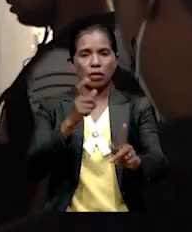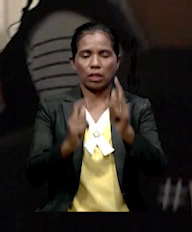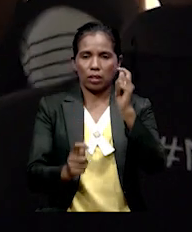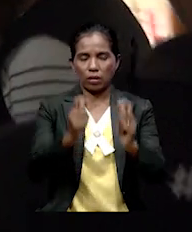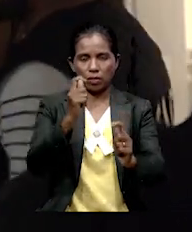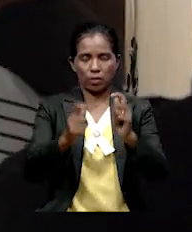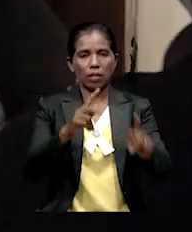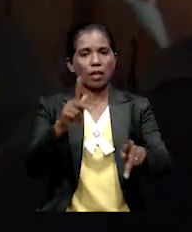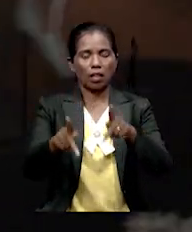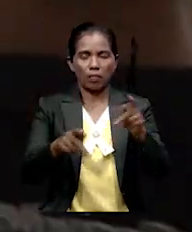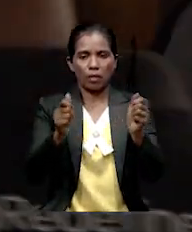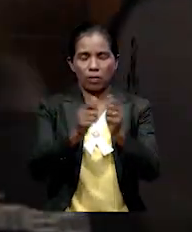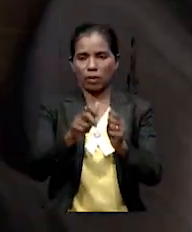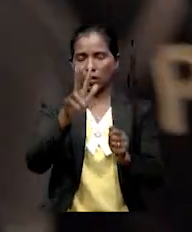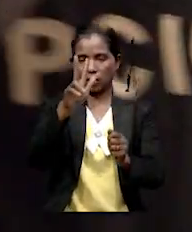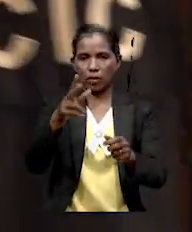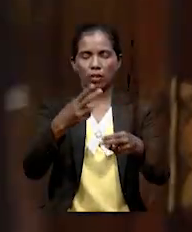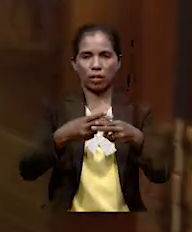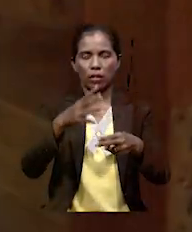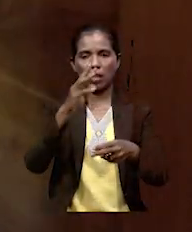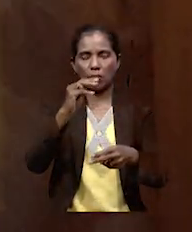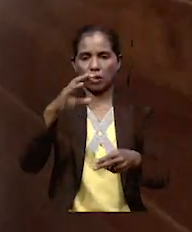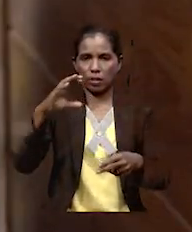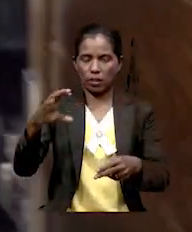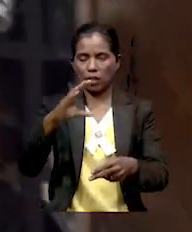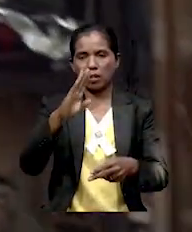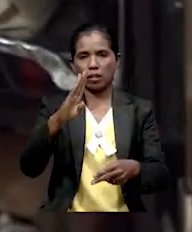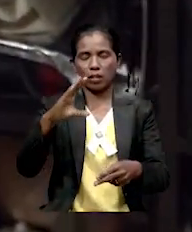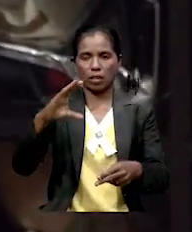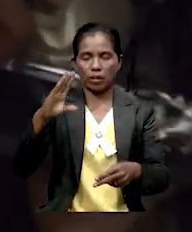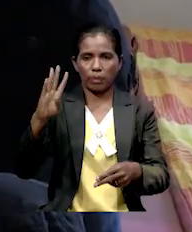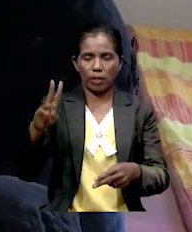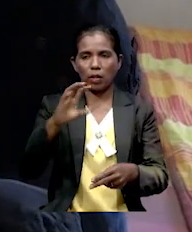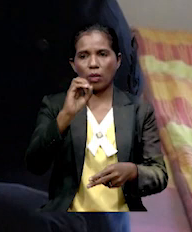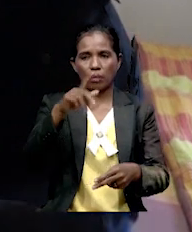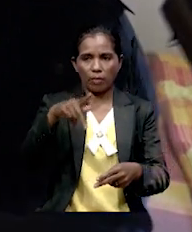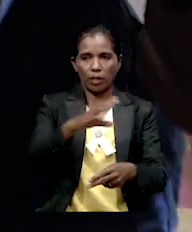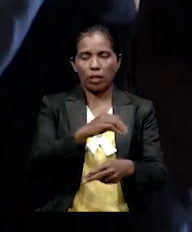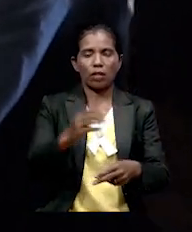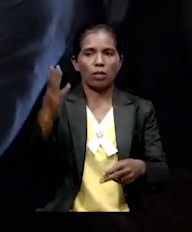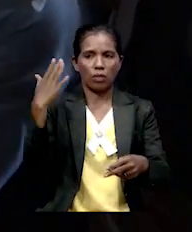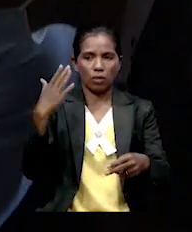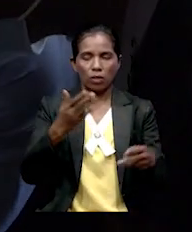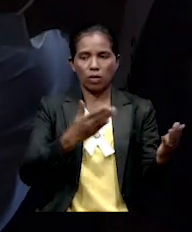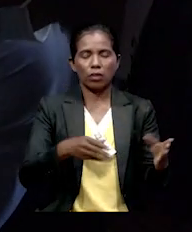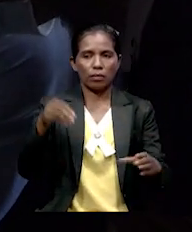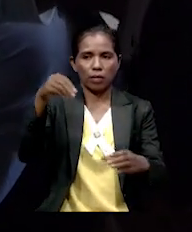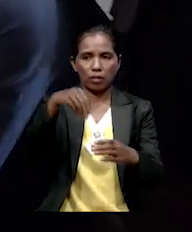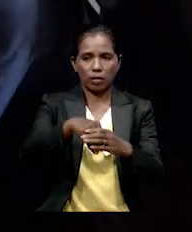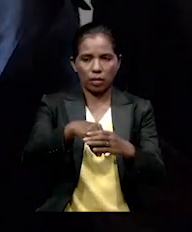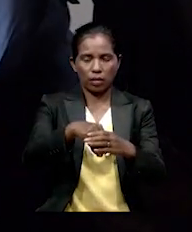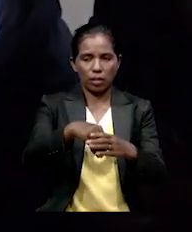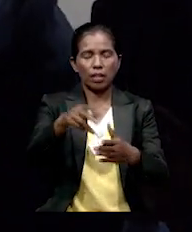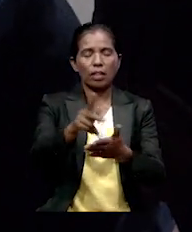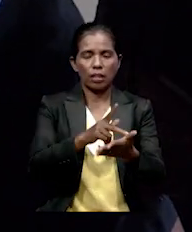ba suspeito na Intolo, o inicial LC, CB, HP, nebe antes ne supostamente envolve a crime ilícito ba